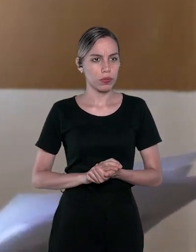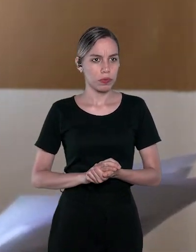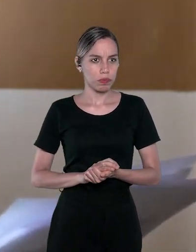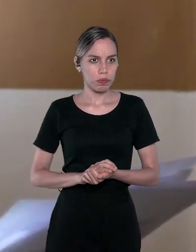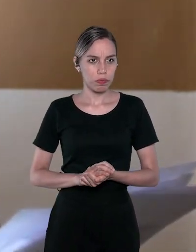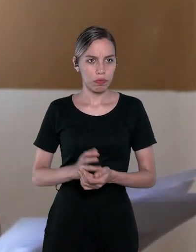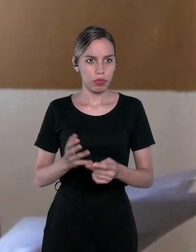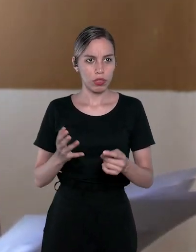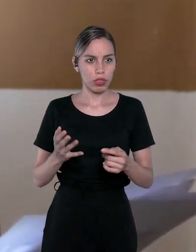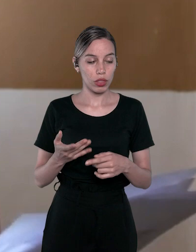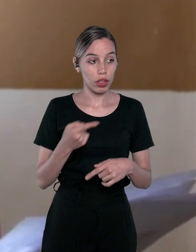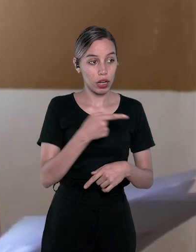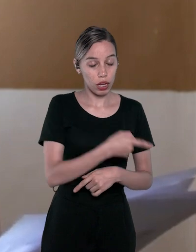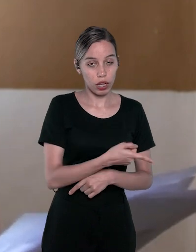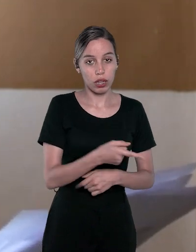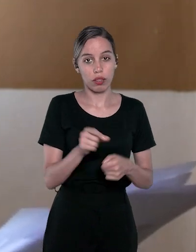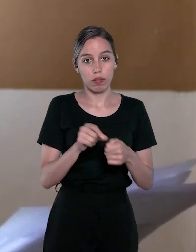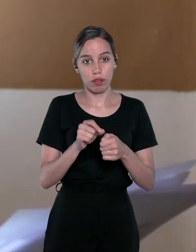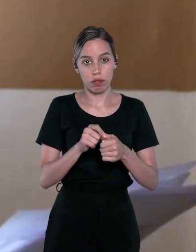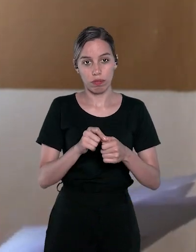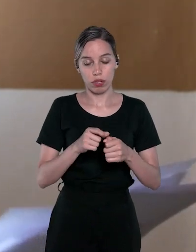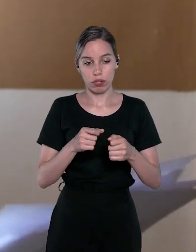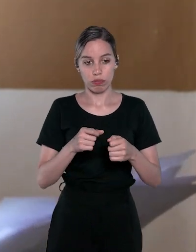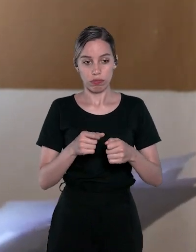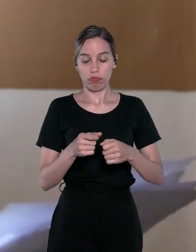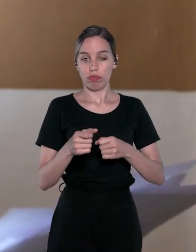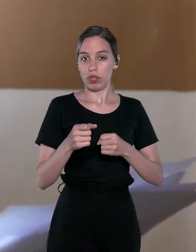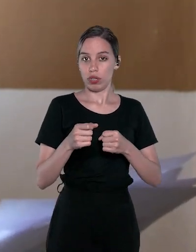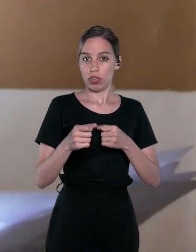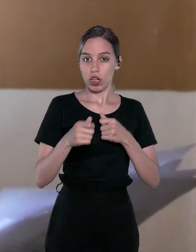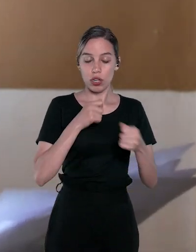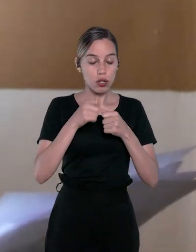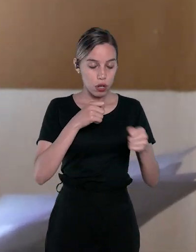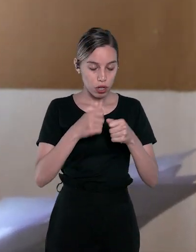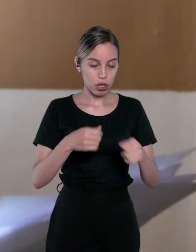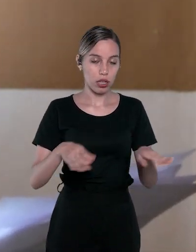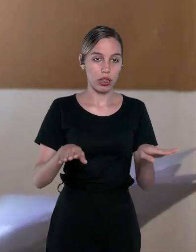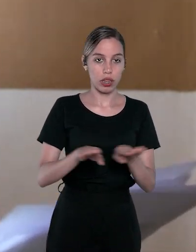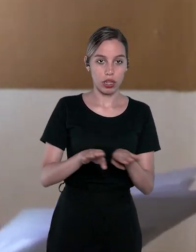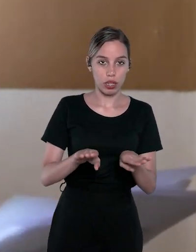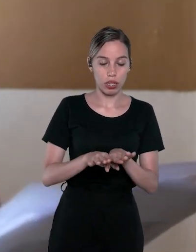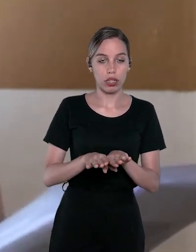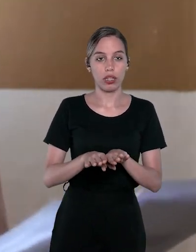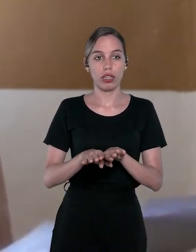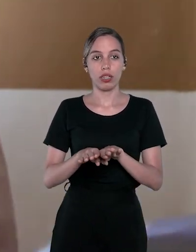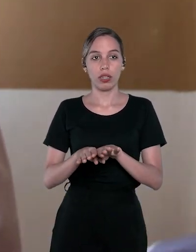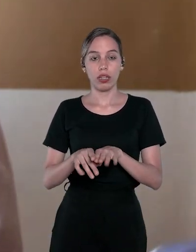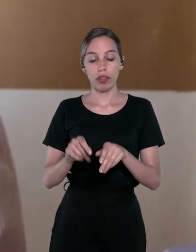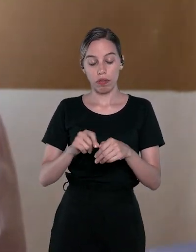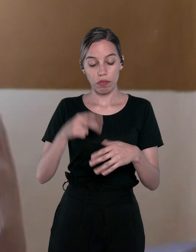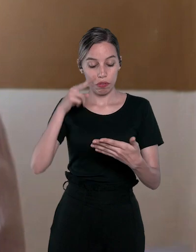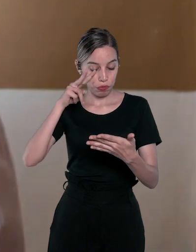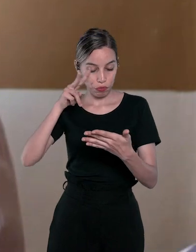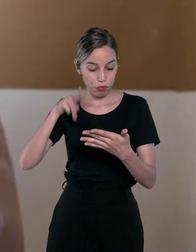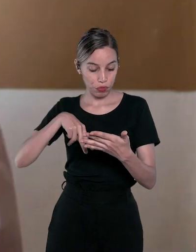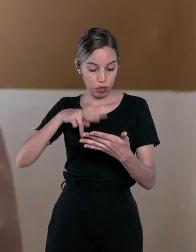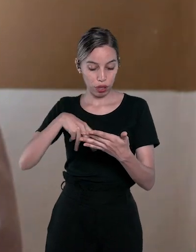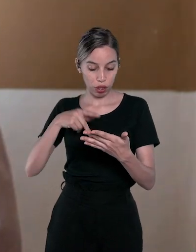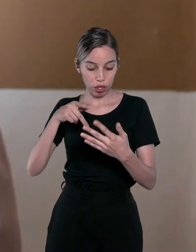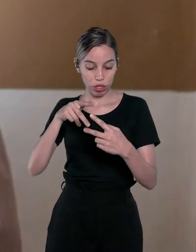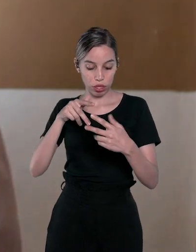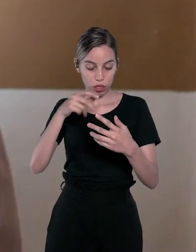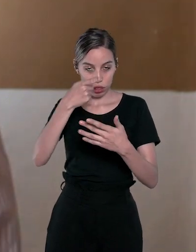Horizonte. Atualmente, ele exerce atividades de jornalista freelancer, revisor e editor de textos autônomos e